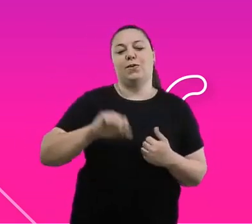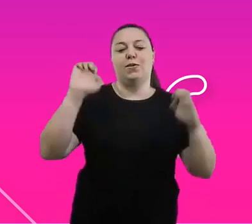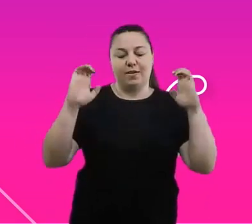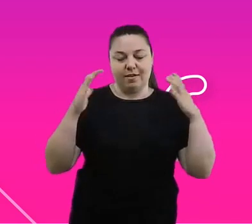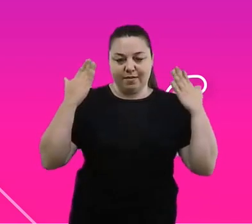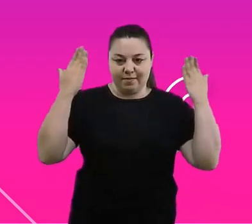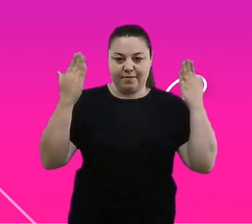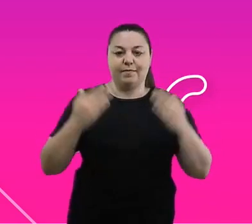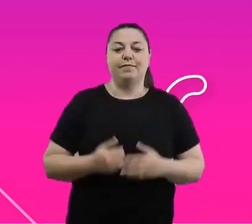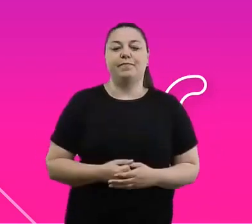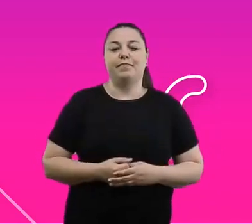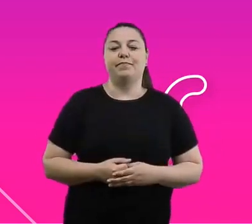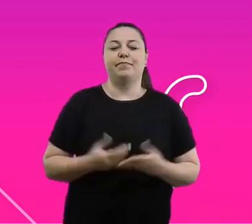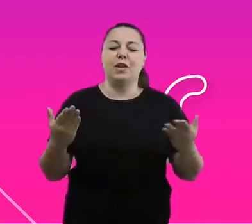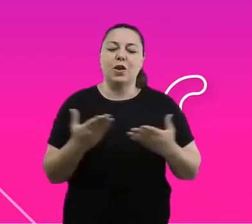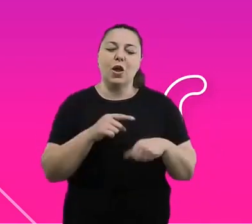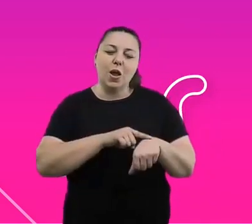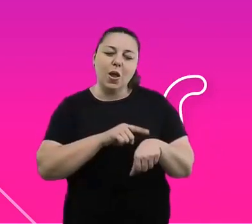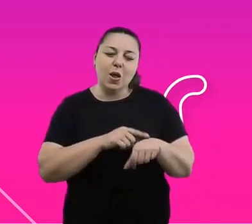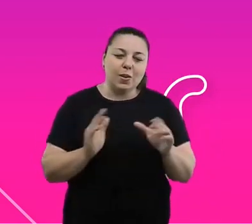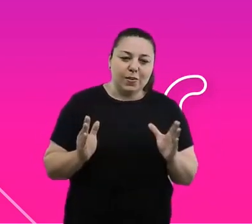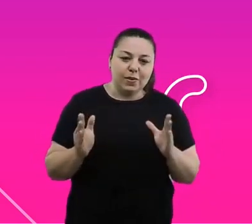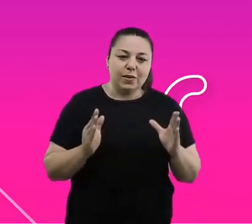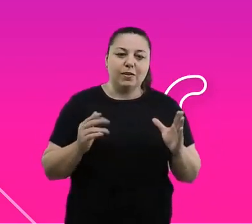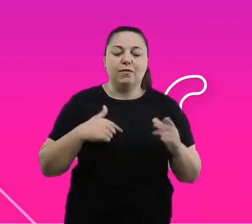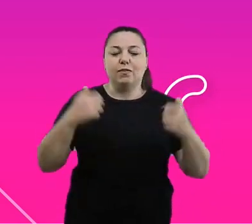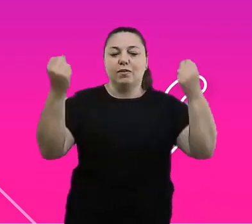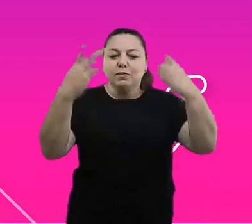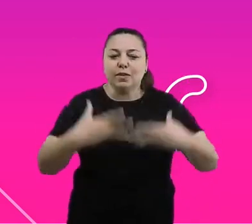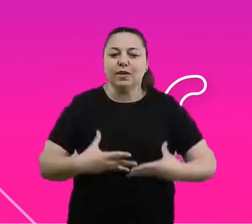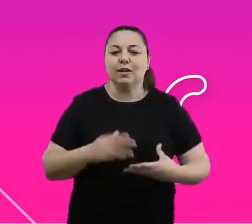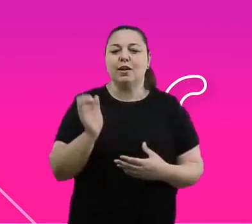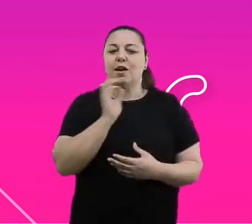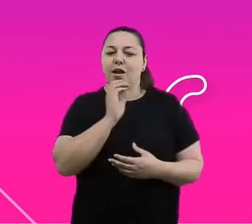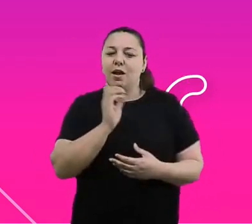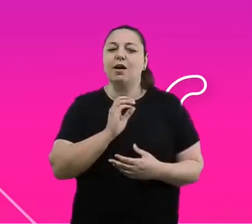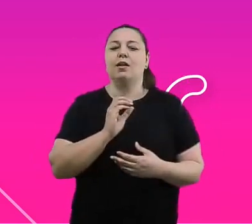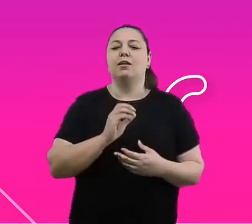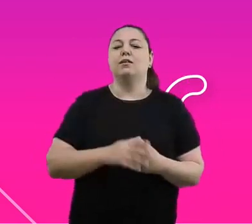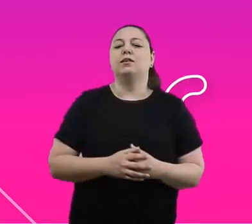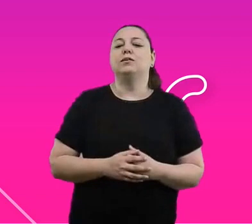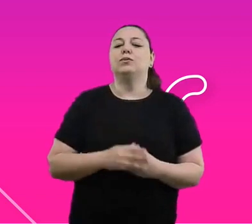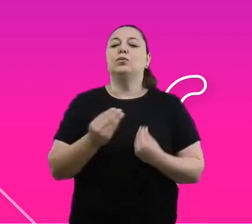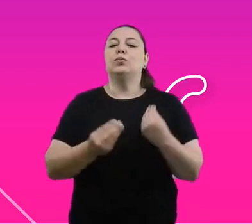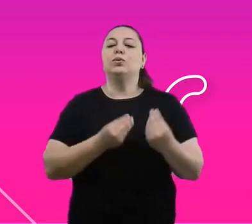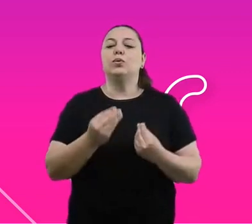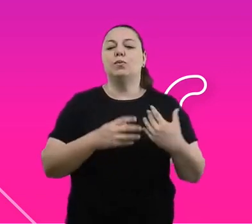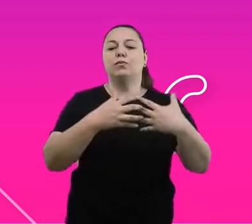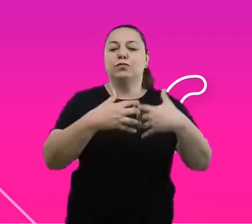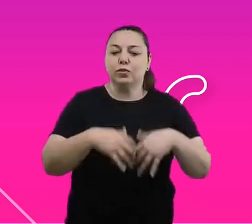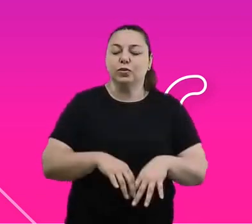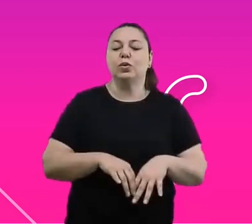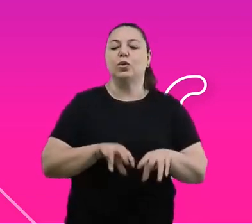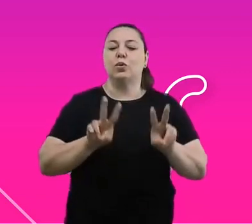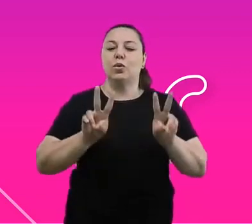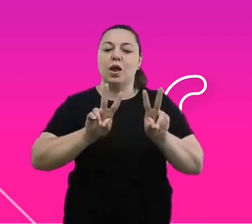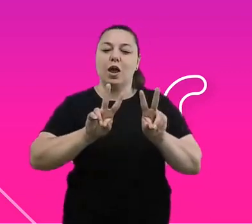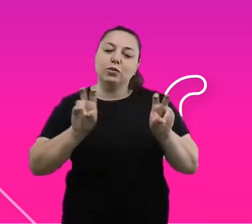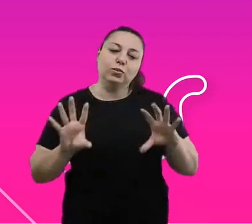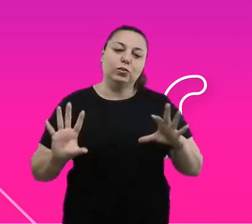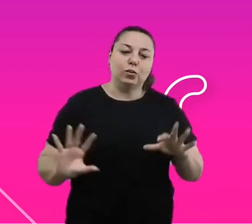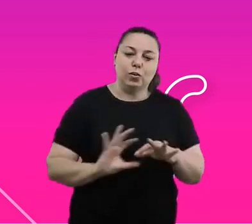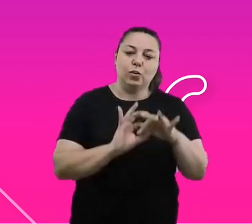esses minutinhos, eu vou falar um pouquinho sobre a sala de situação no contexto do Covid-19, alguns desafios que temos